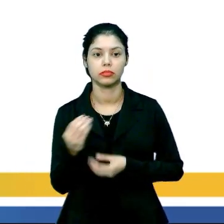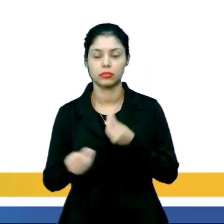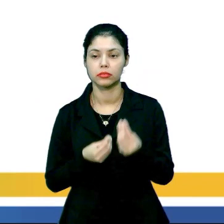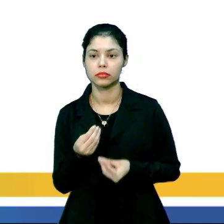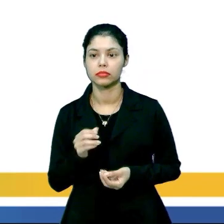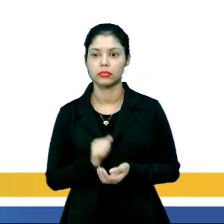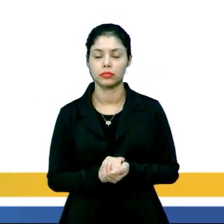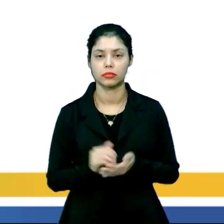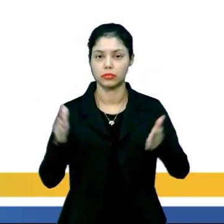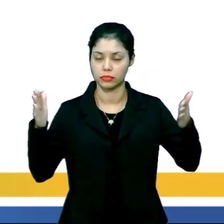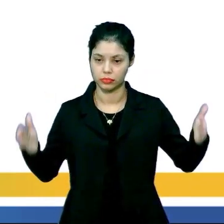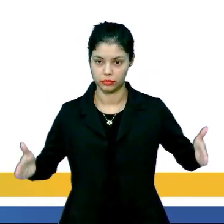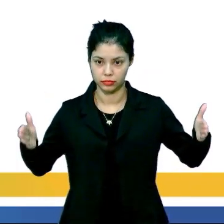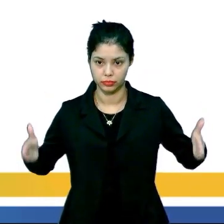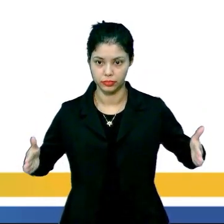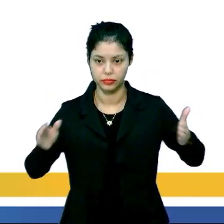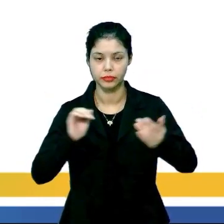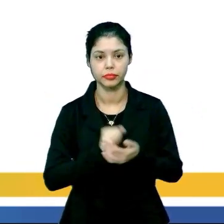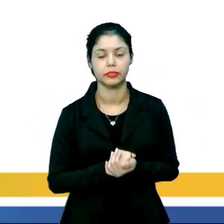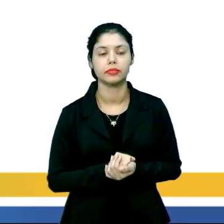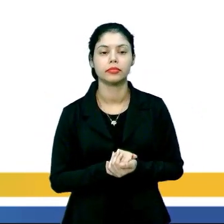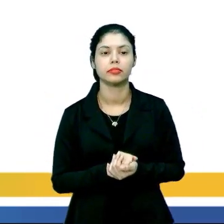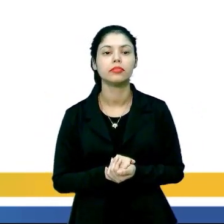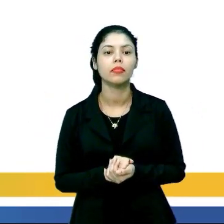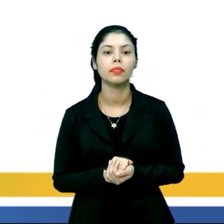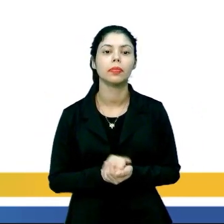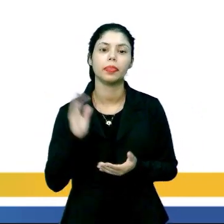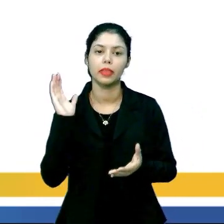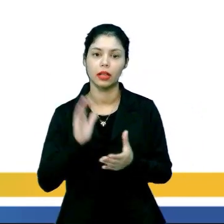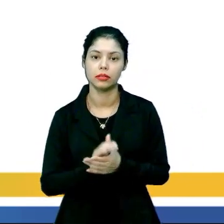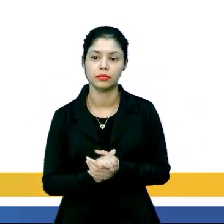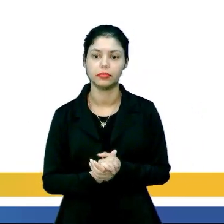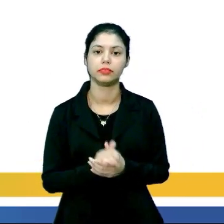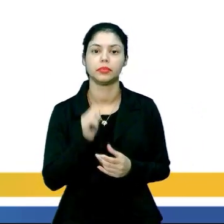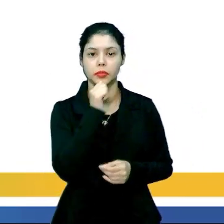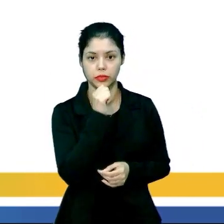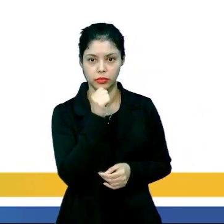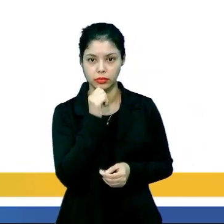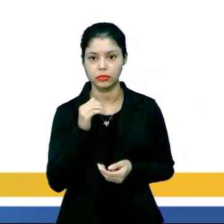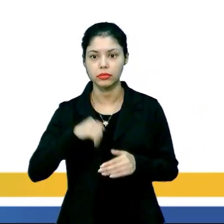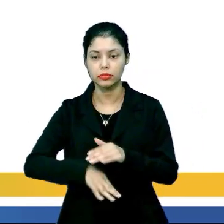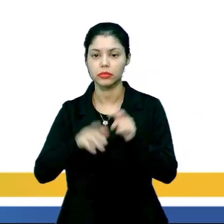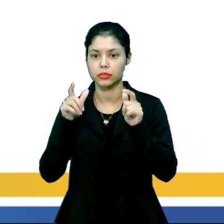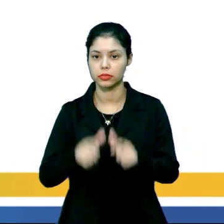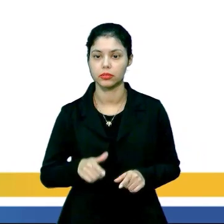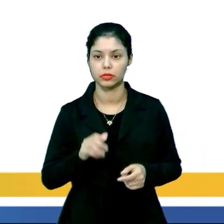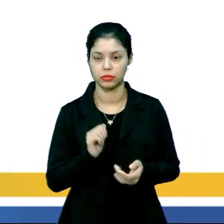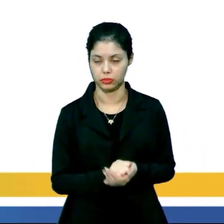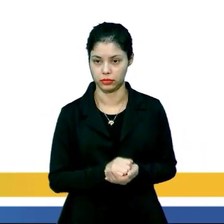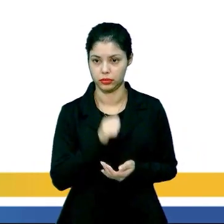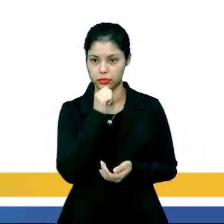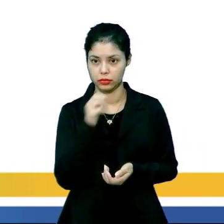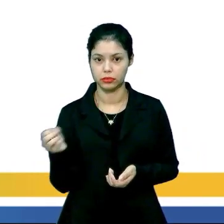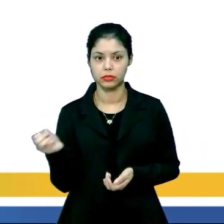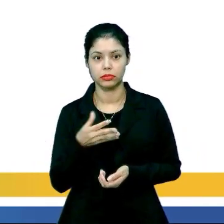superior quanto nas laterais. O casal comprou um refrigerador que caberia no local,